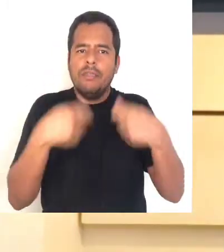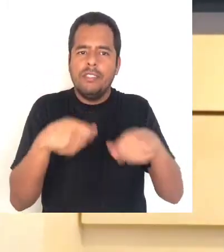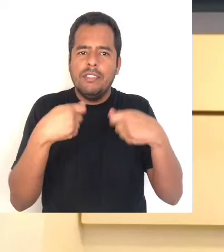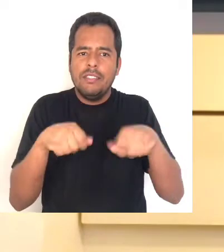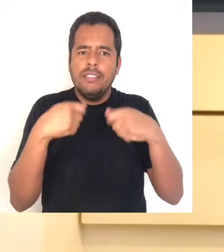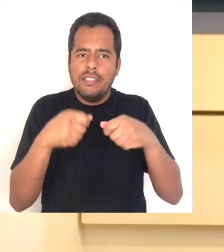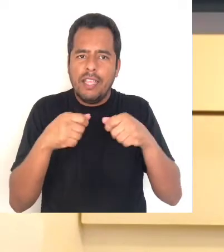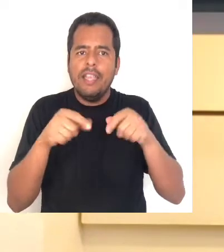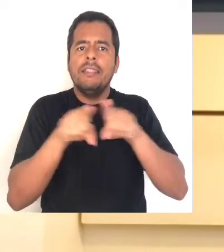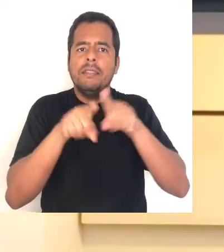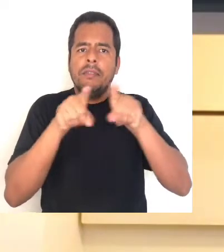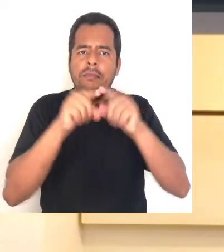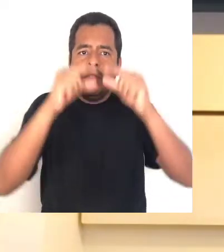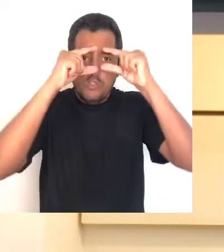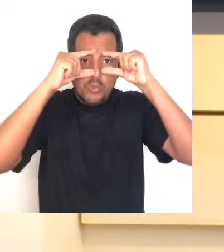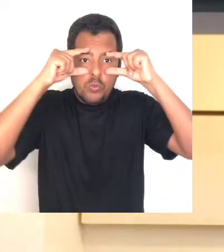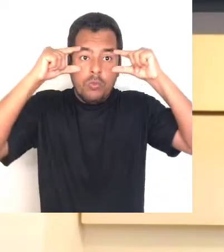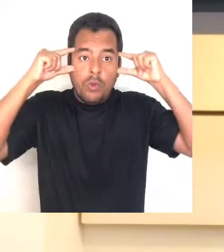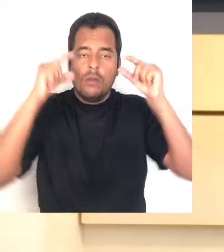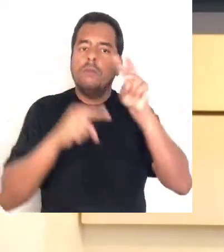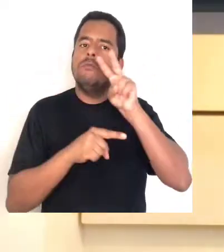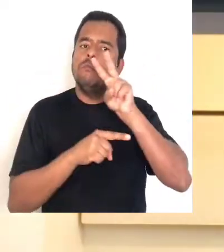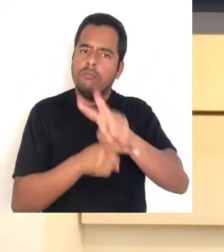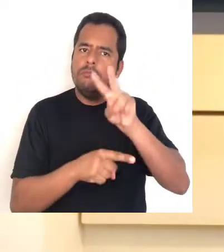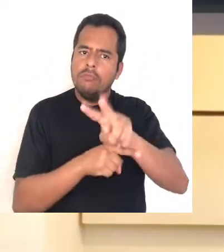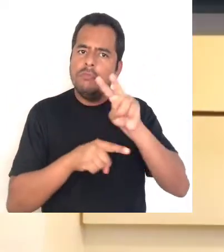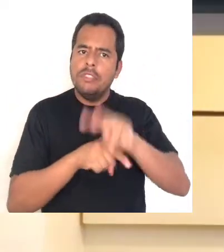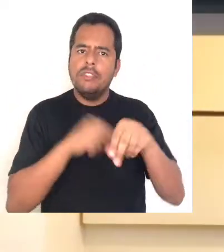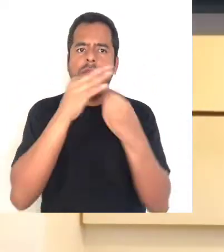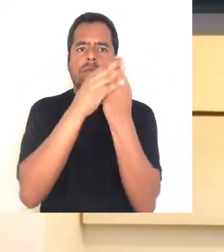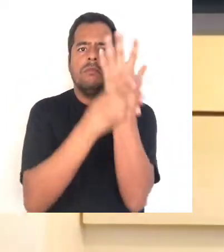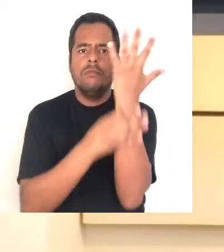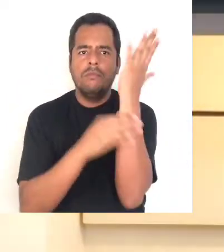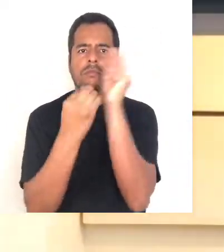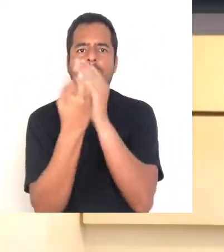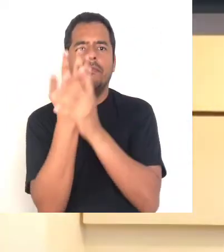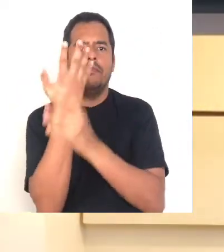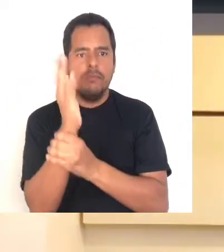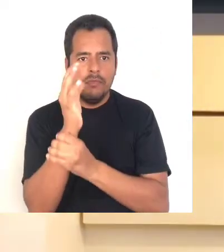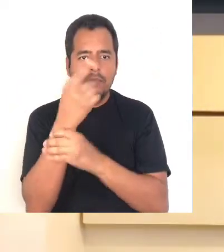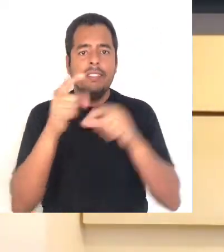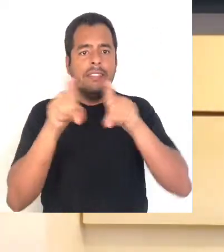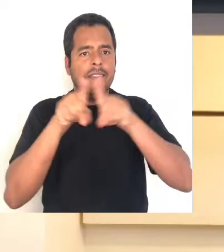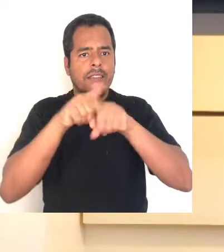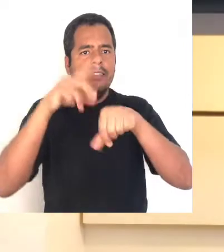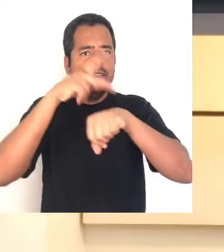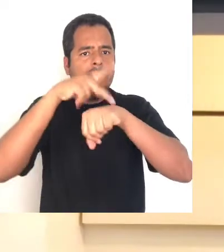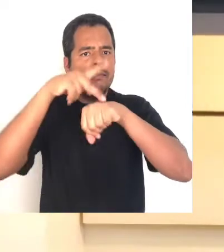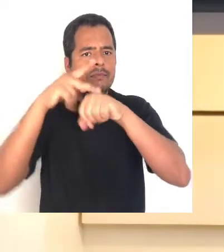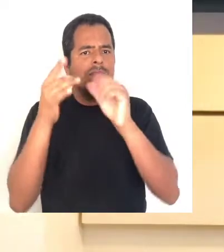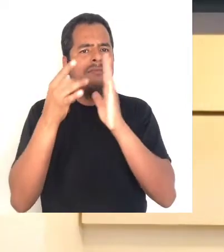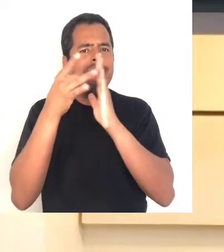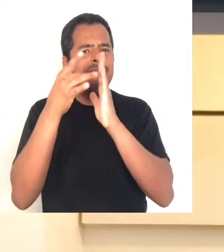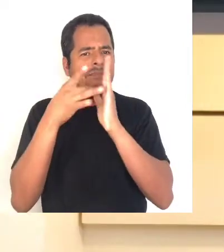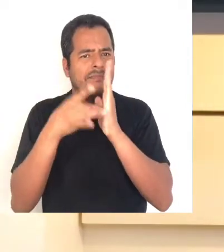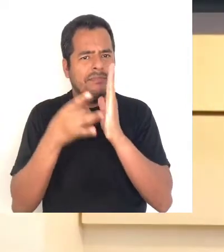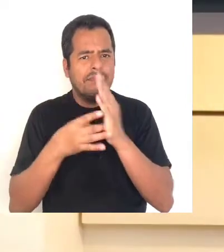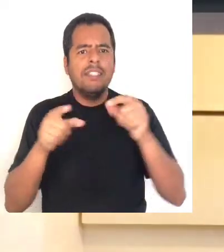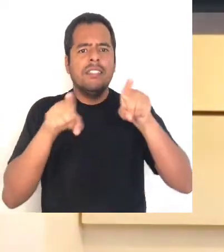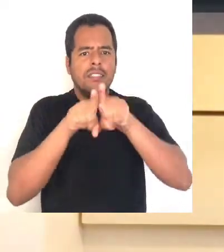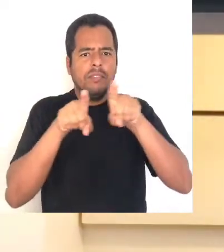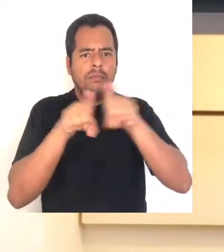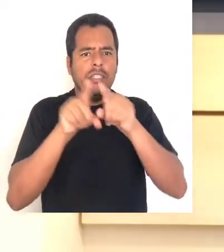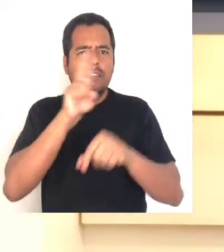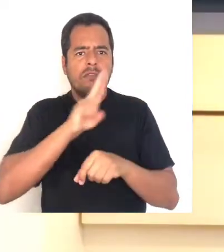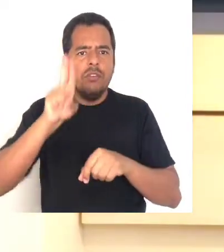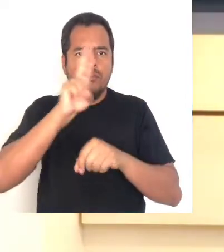Iremos precisar também de um óculos de proteção, luvas, pérolas de vidro e